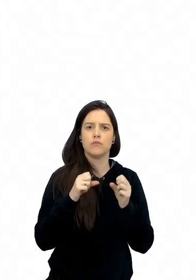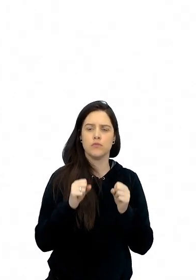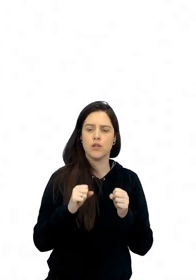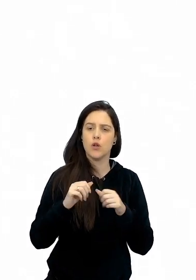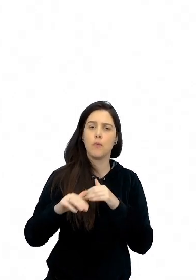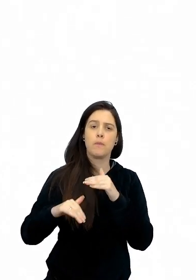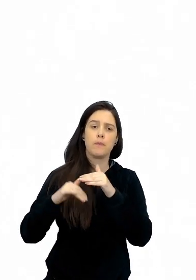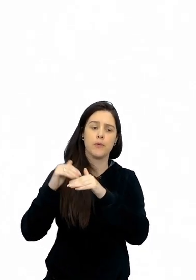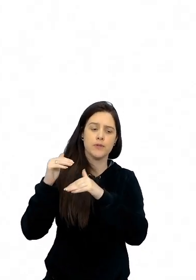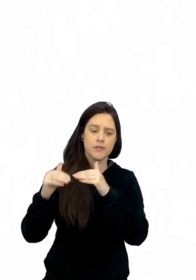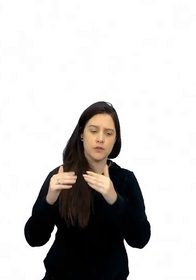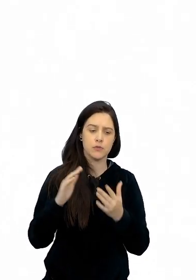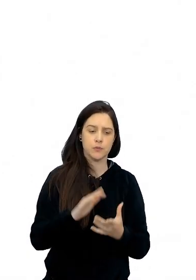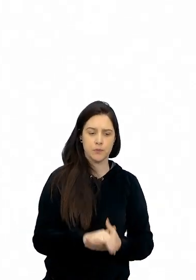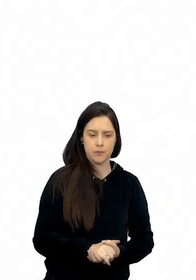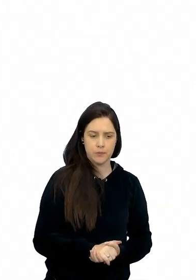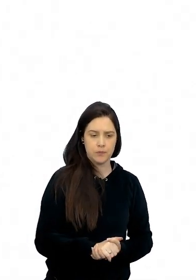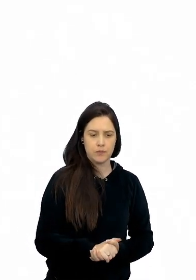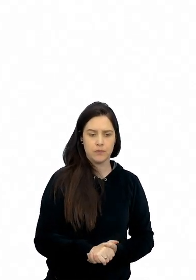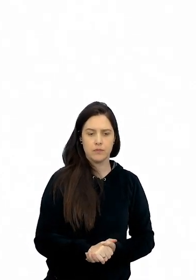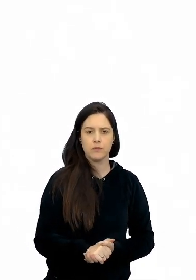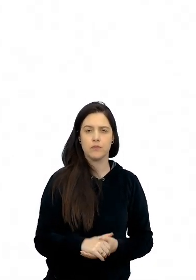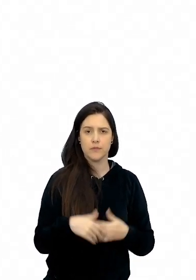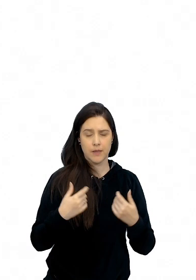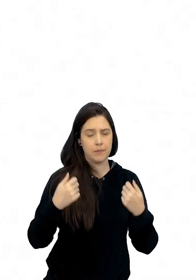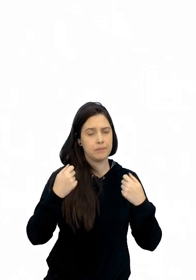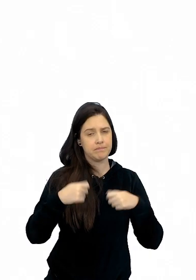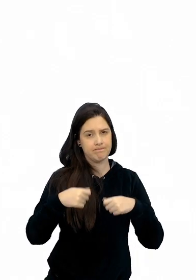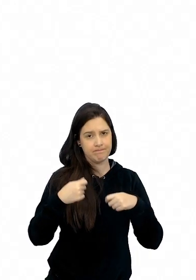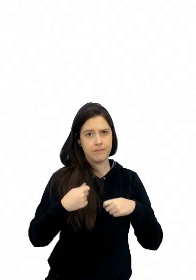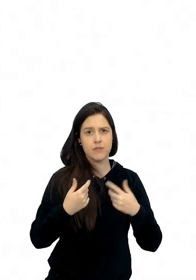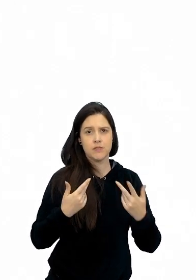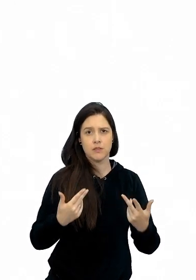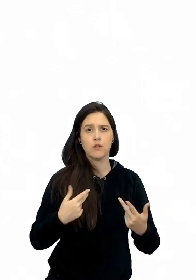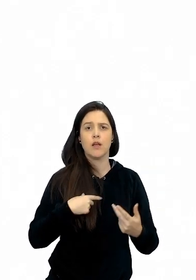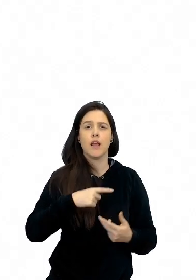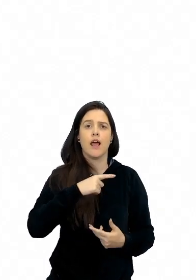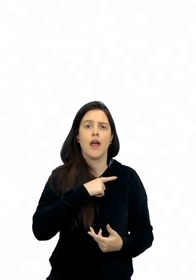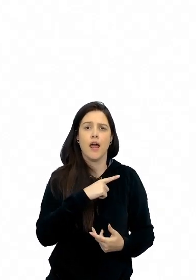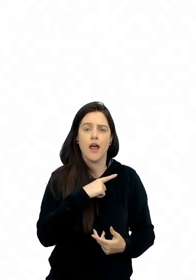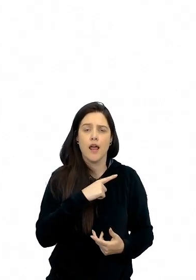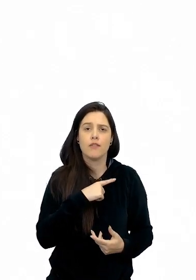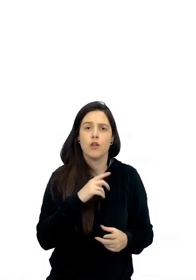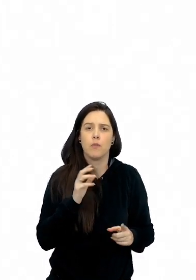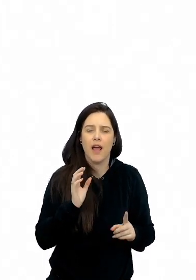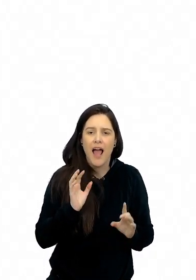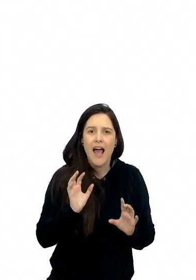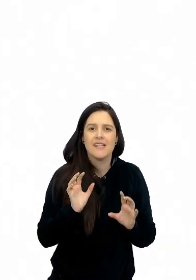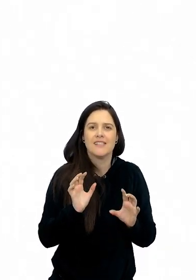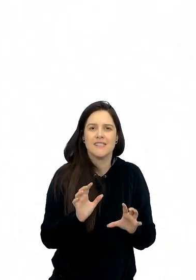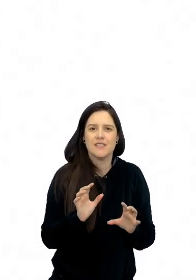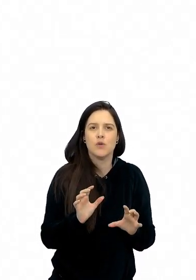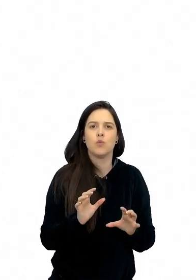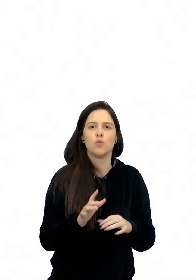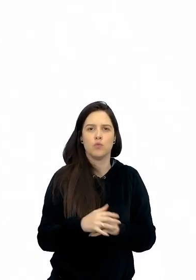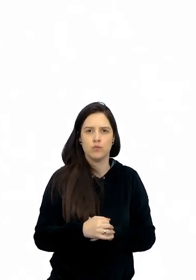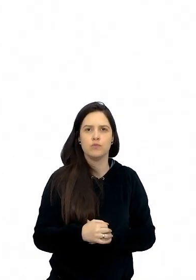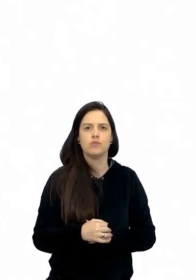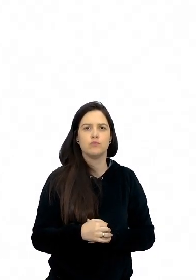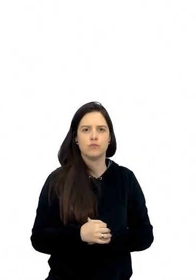processos cognitivos, tá? Para os estudantes. Então, assim, eu tenho uma ação ali, que é a